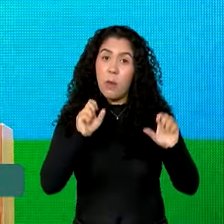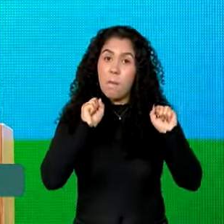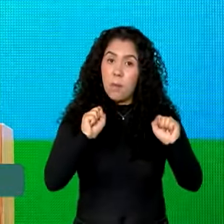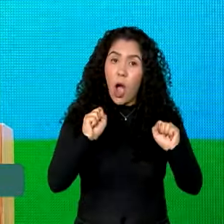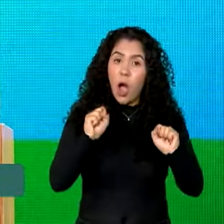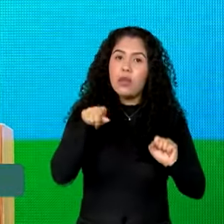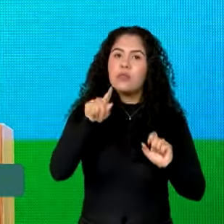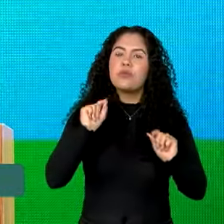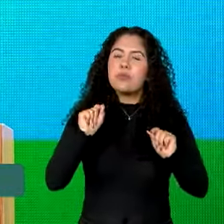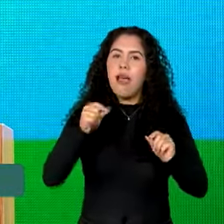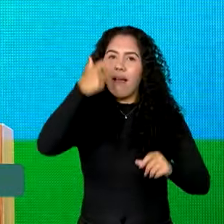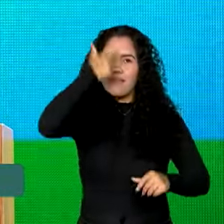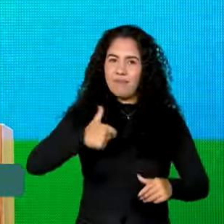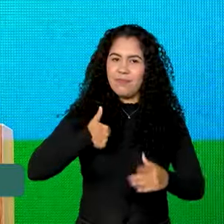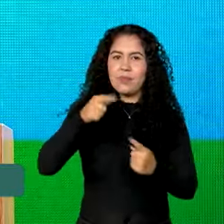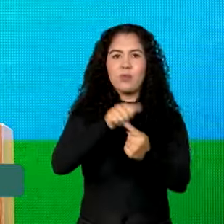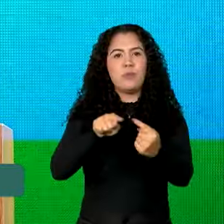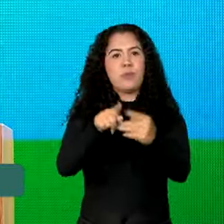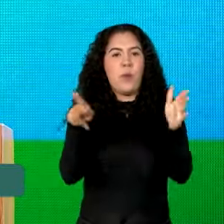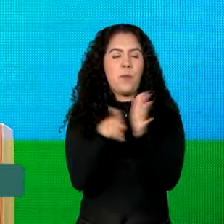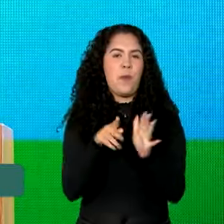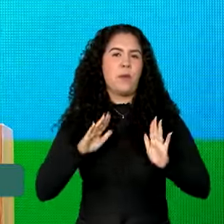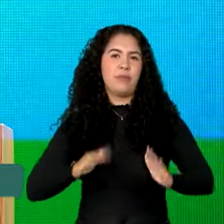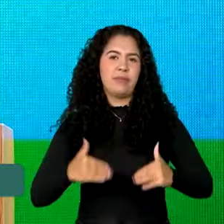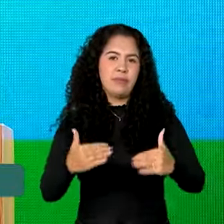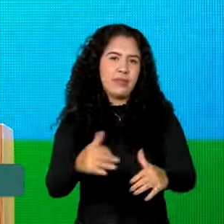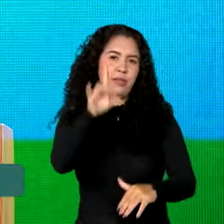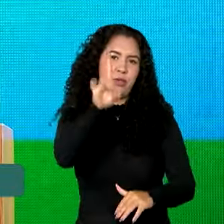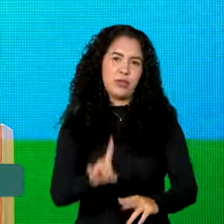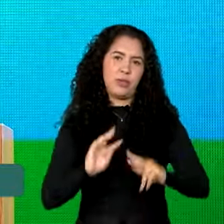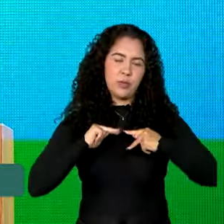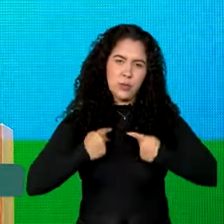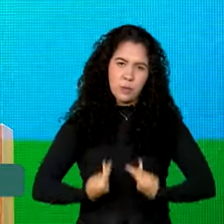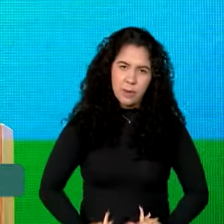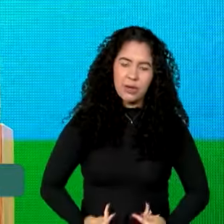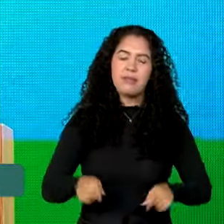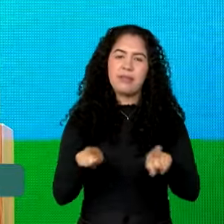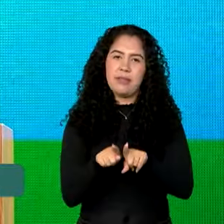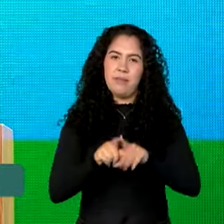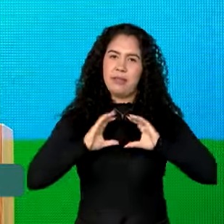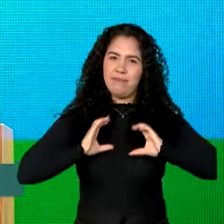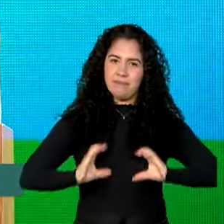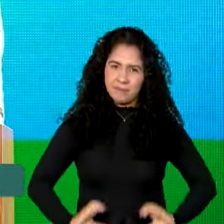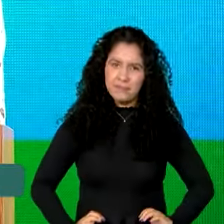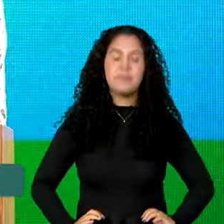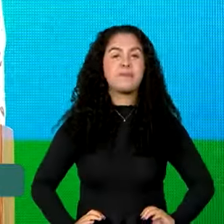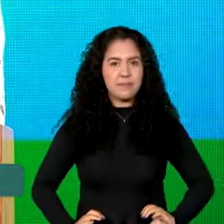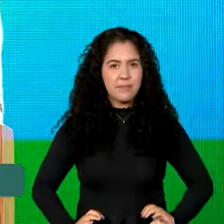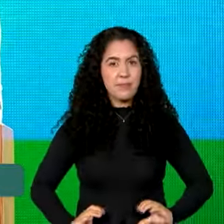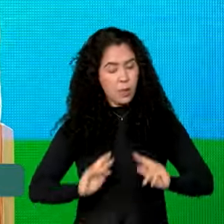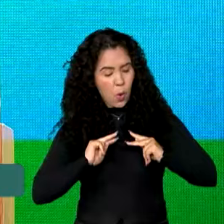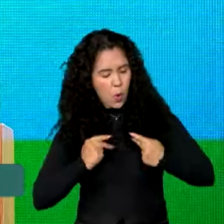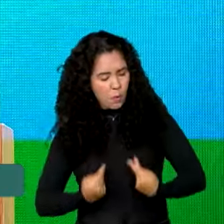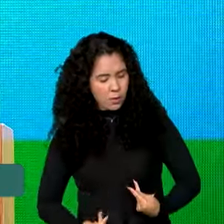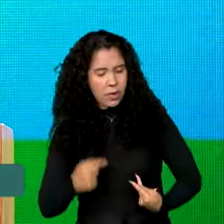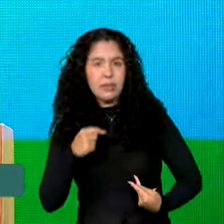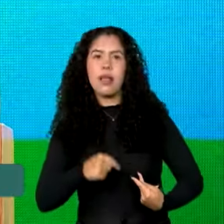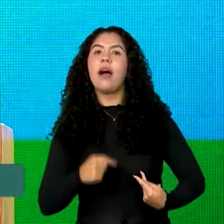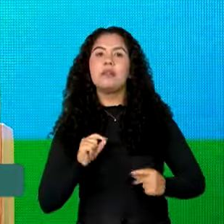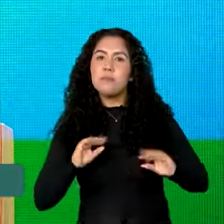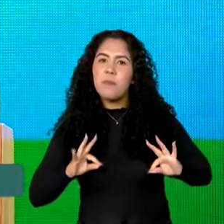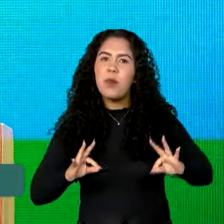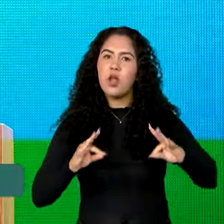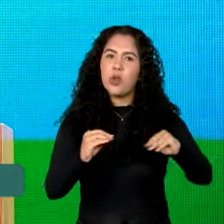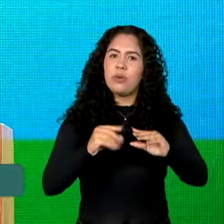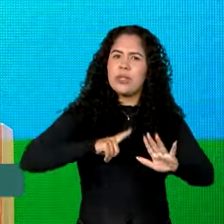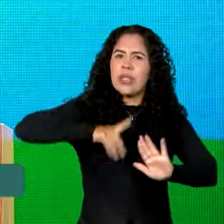maior vocação do Ministério dos Direitos Humanos e da Cidadania. Humanidade para todos.